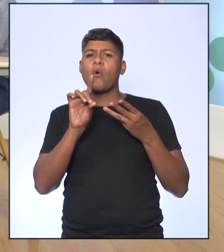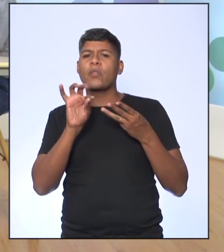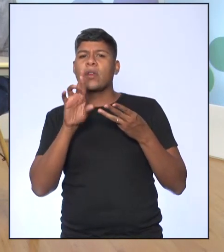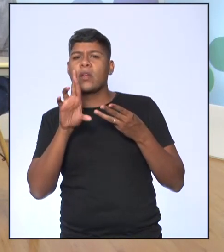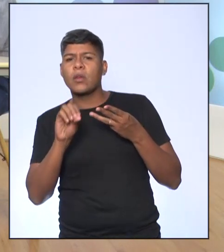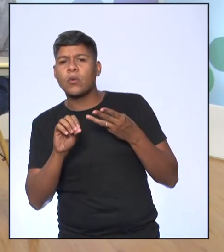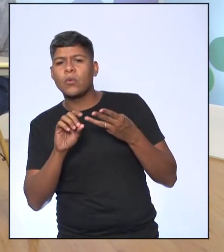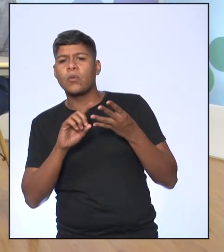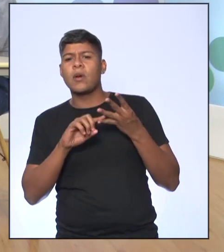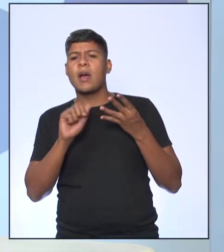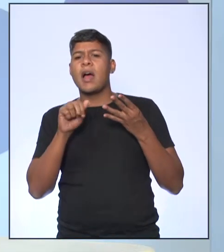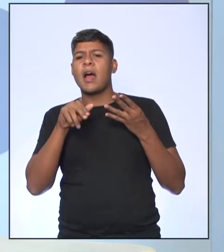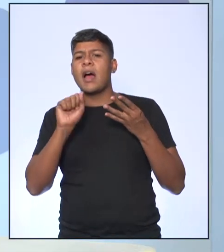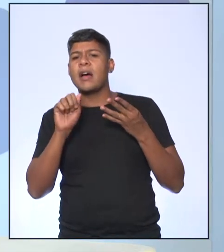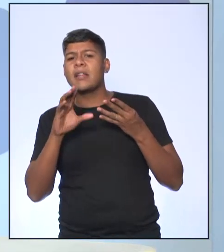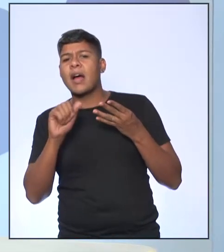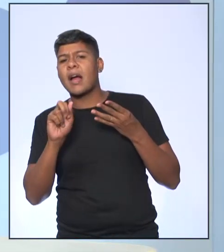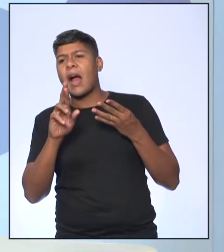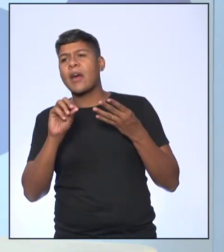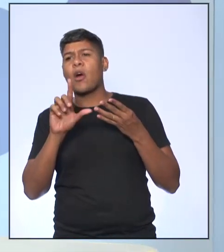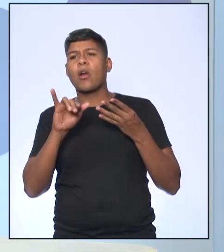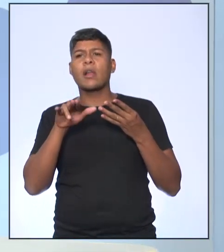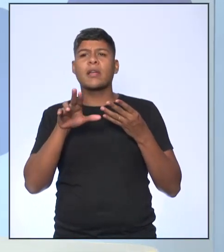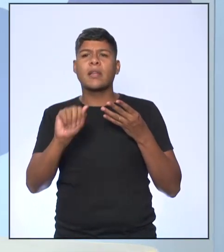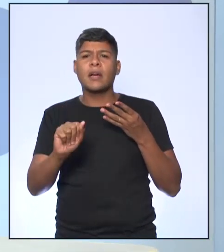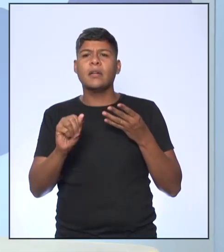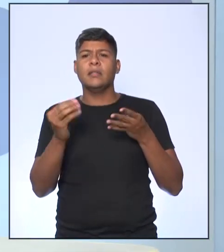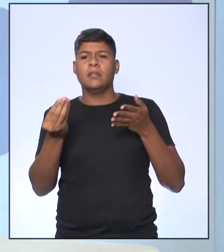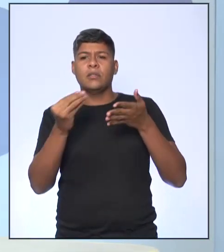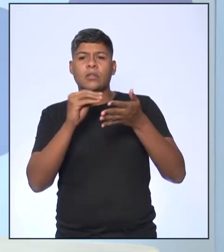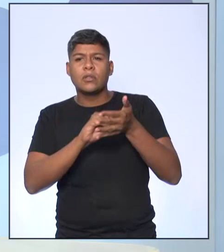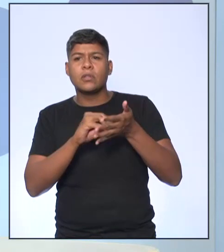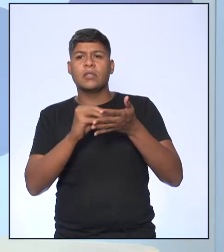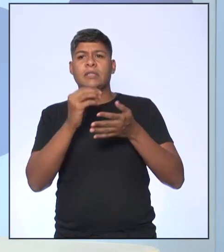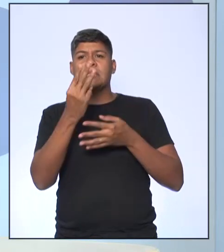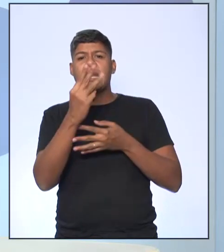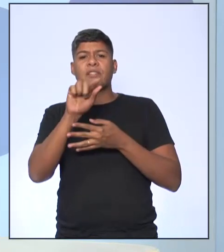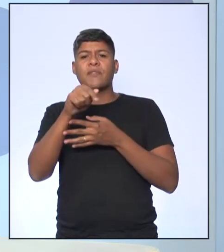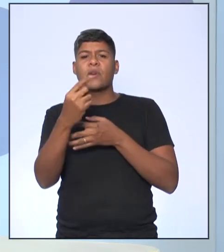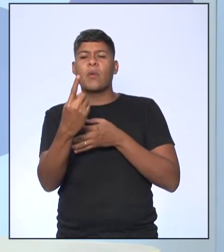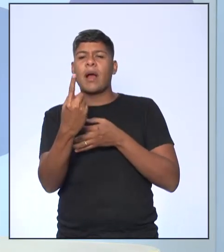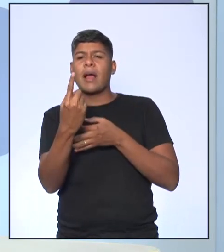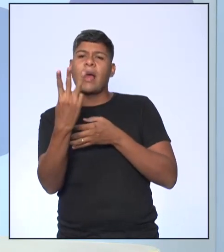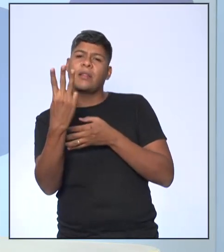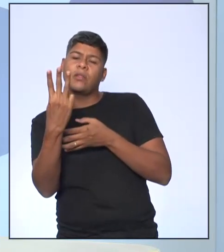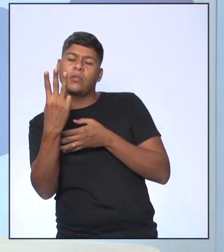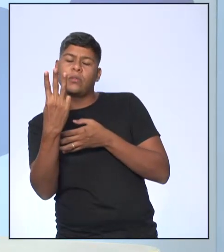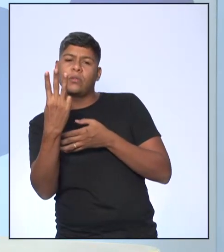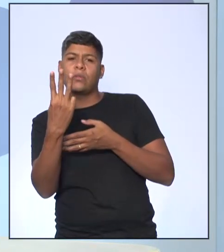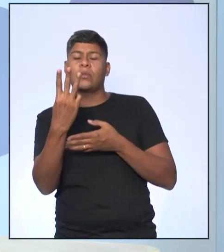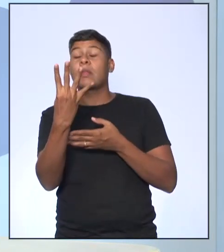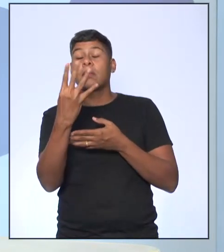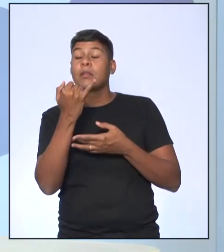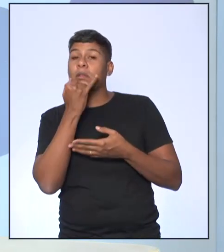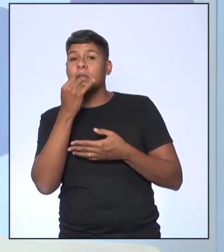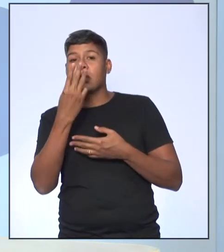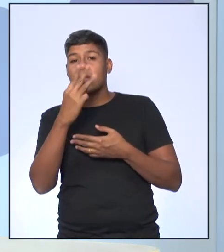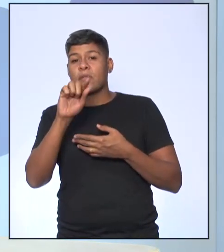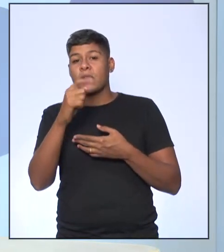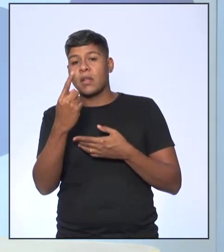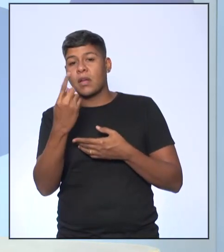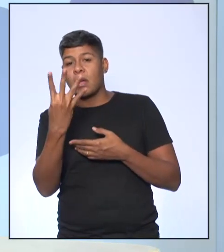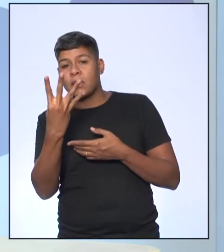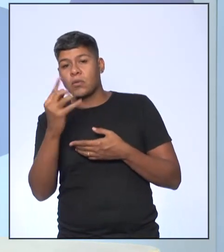Ana Carolina, Jéssica, Isabela, colocaram o valor 3,14. Ótimo.